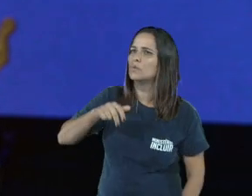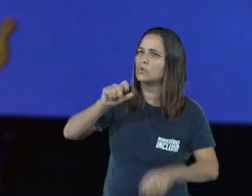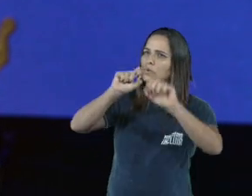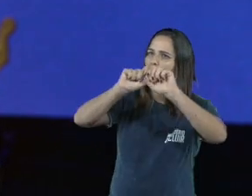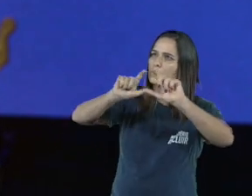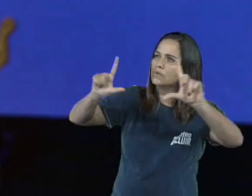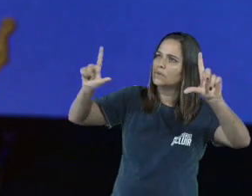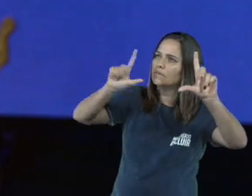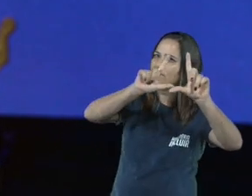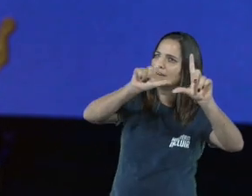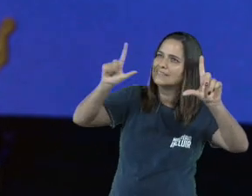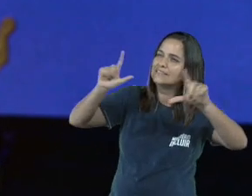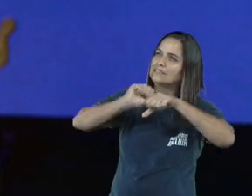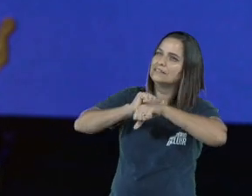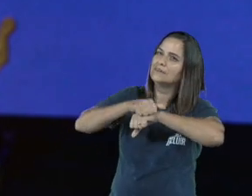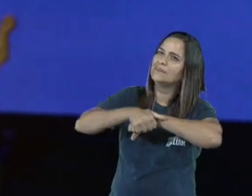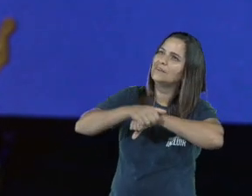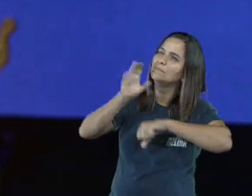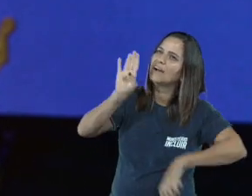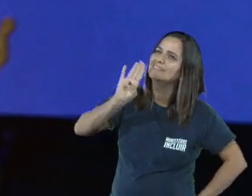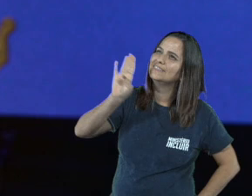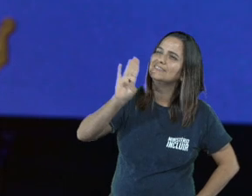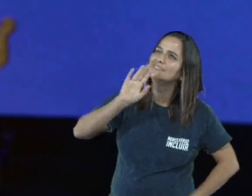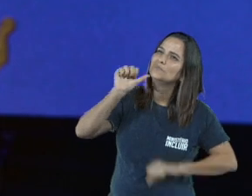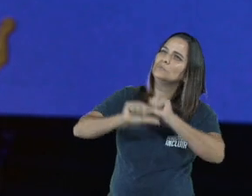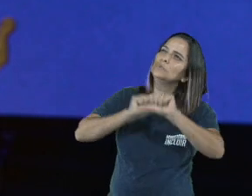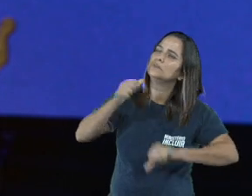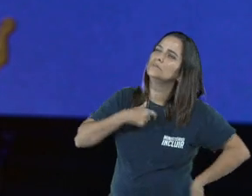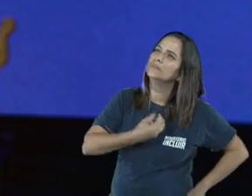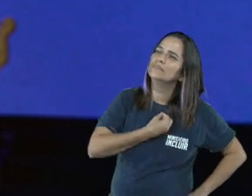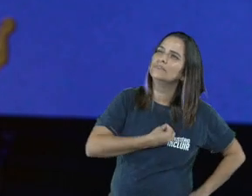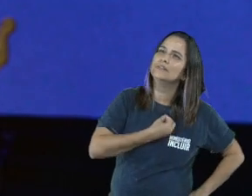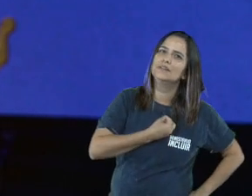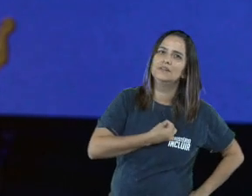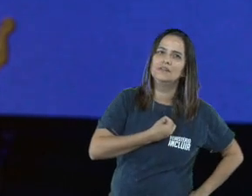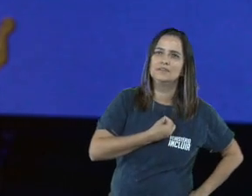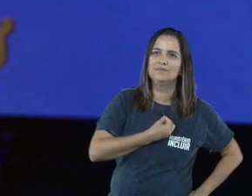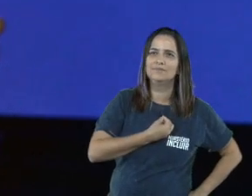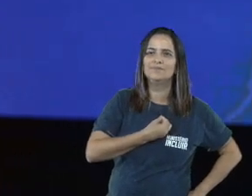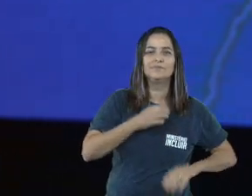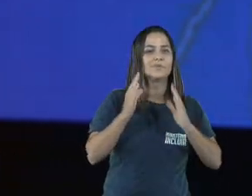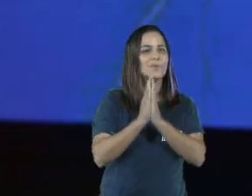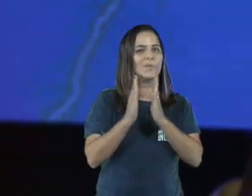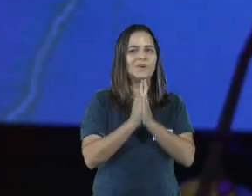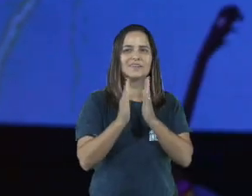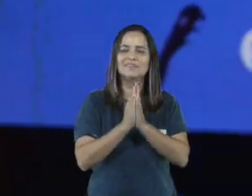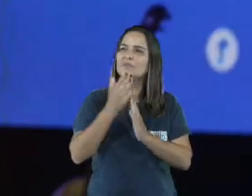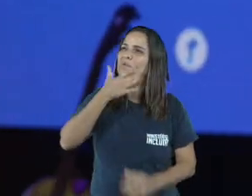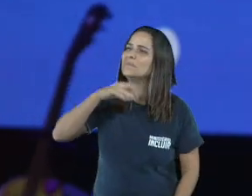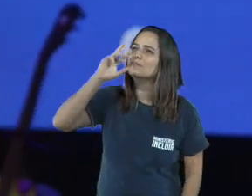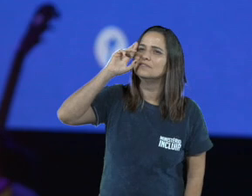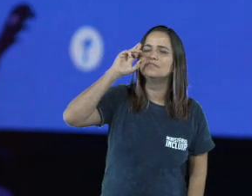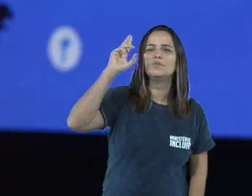carro e fez uma oração para o senhor eu vou entrar nessa porta seminário e eu queria ser empresário eu falei para o senhor que eu ia bancar